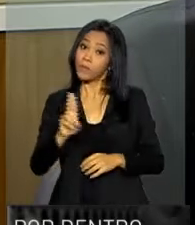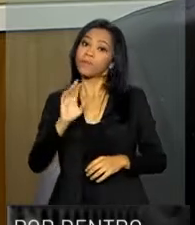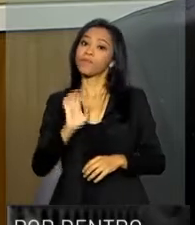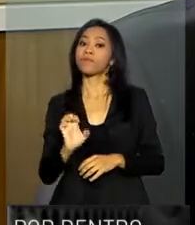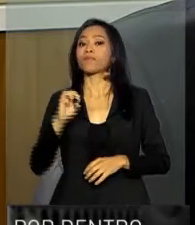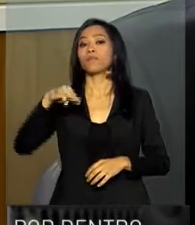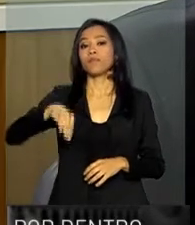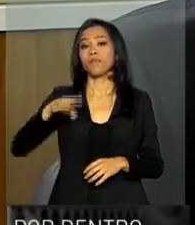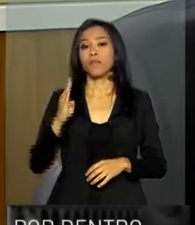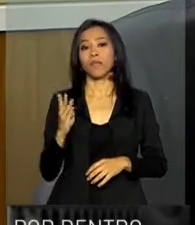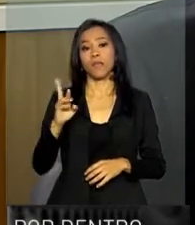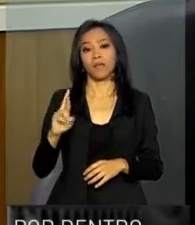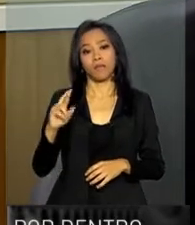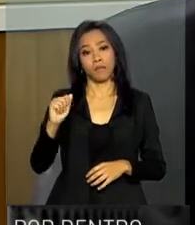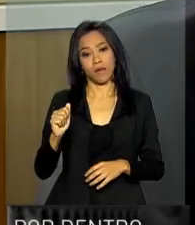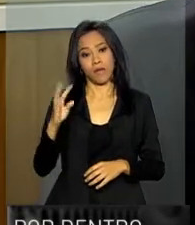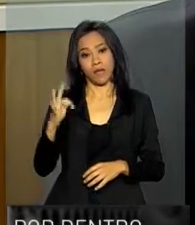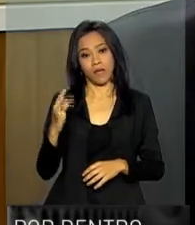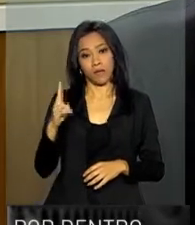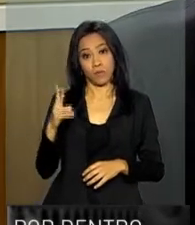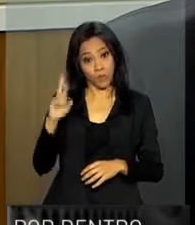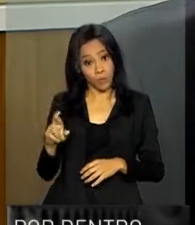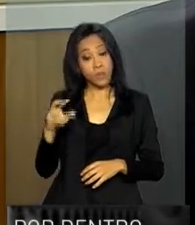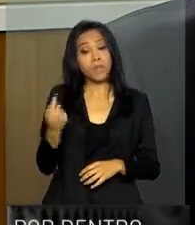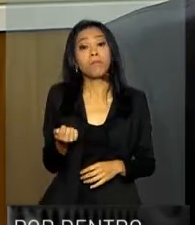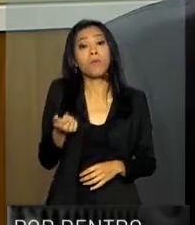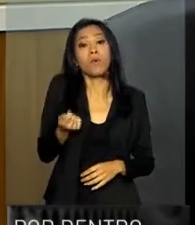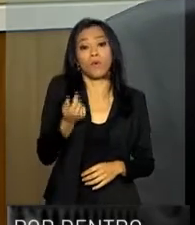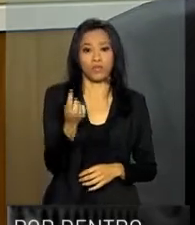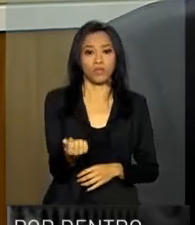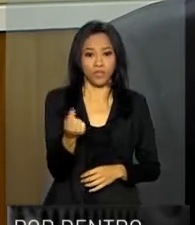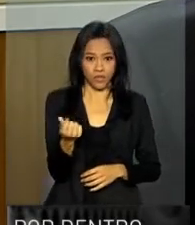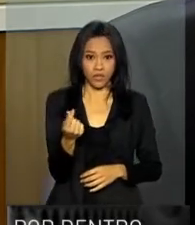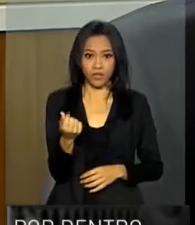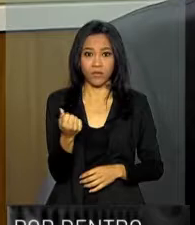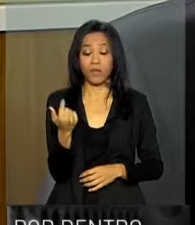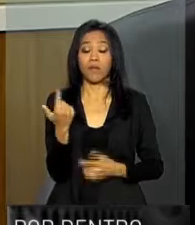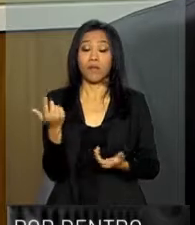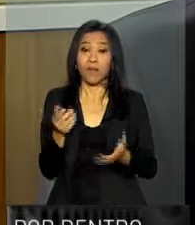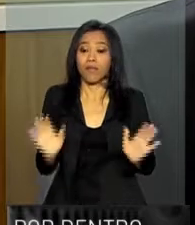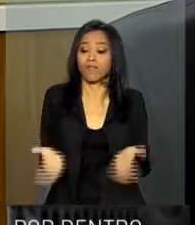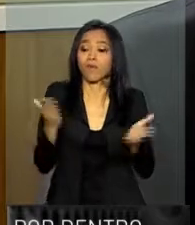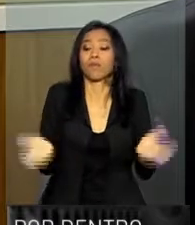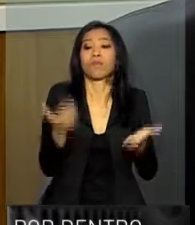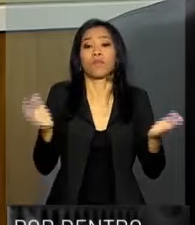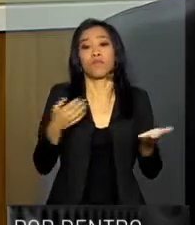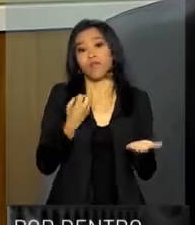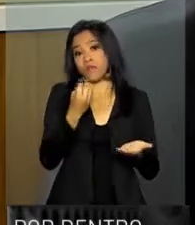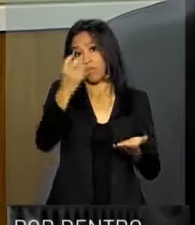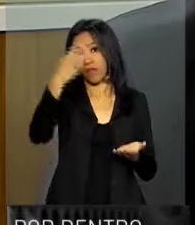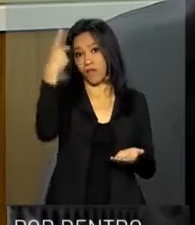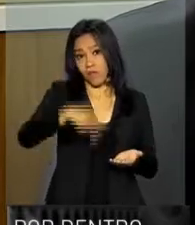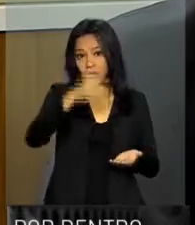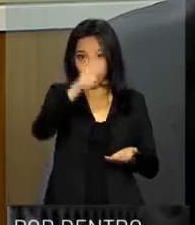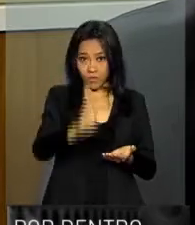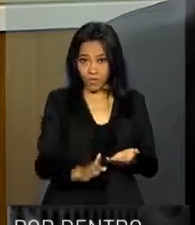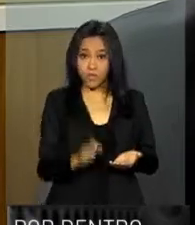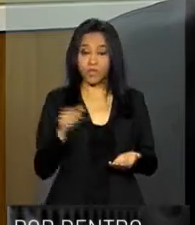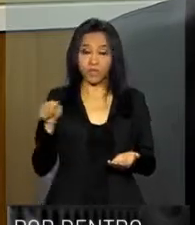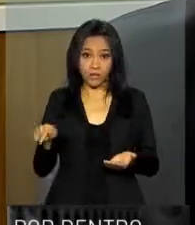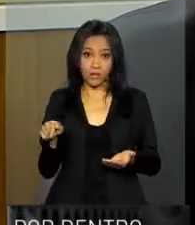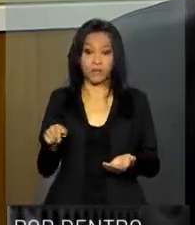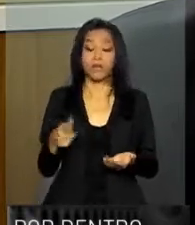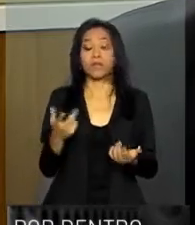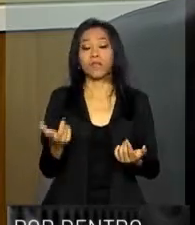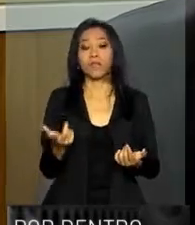em relação à o tamanho do brasil sua promoção quando pedro promove ele promove basicamente lima cuzco é um